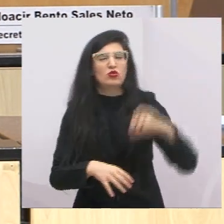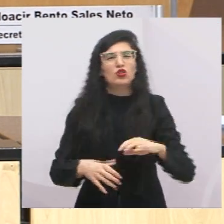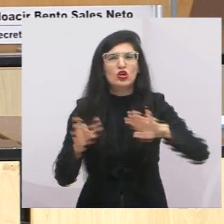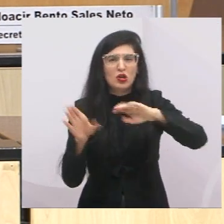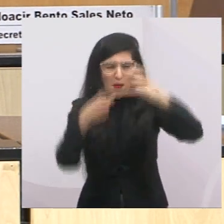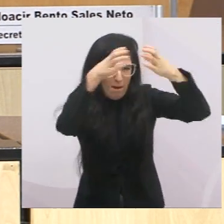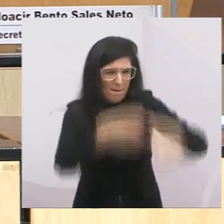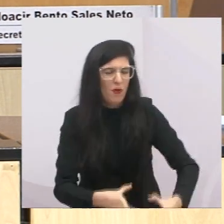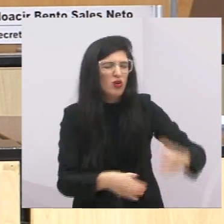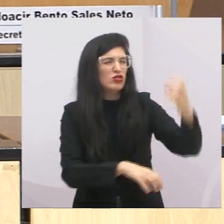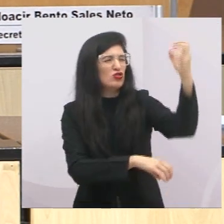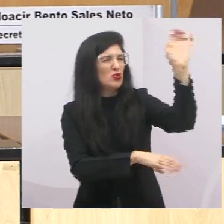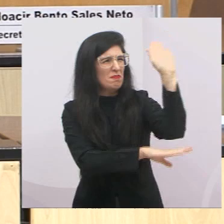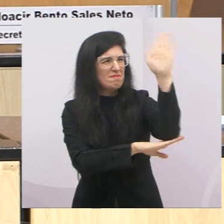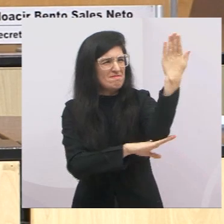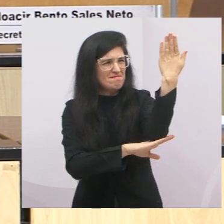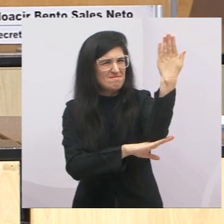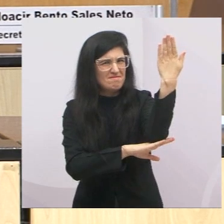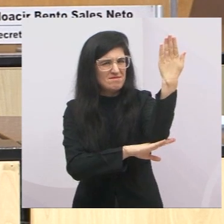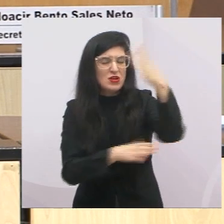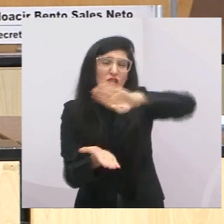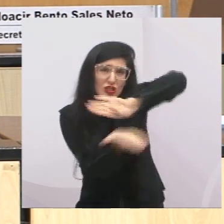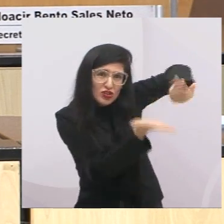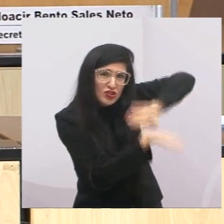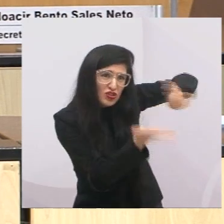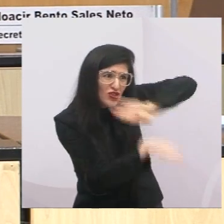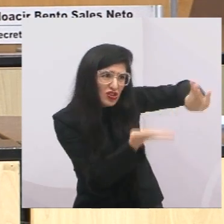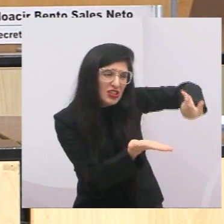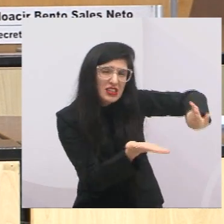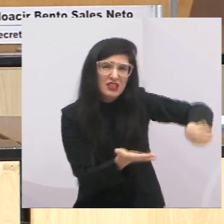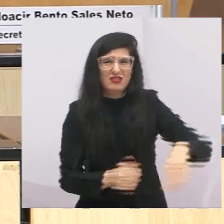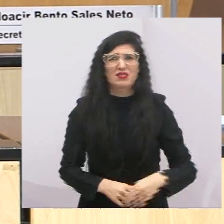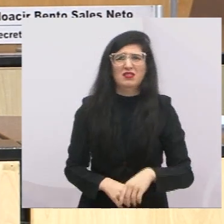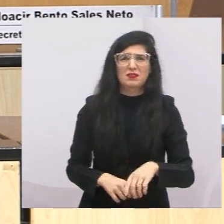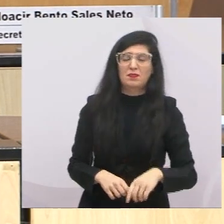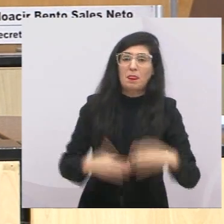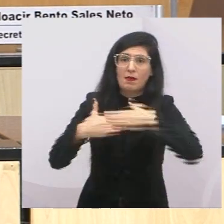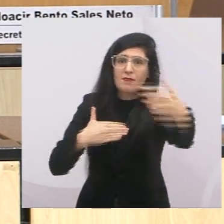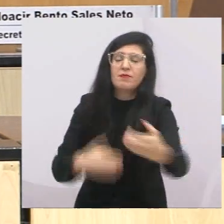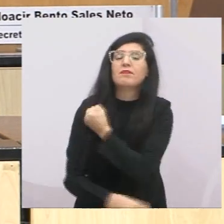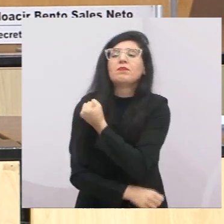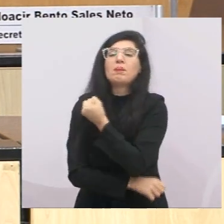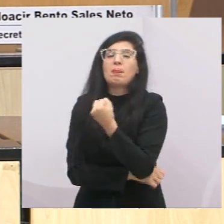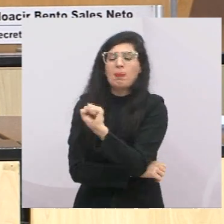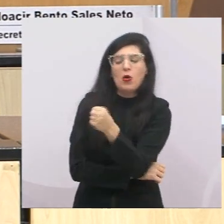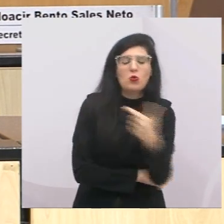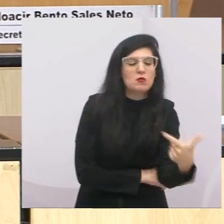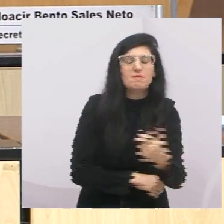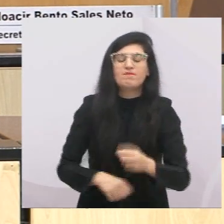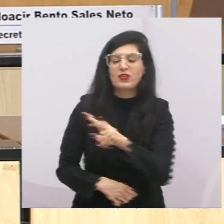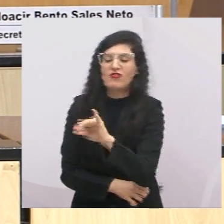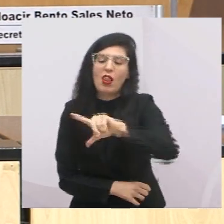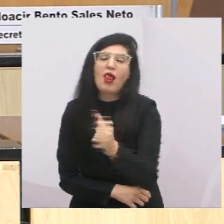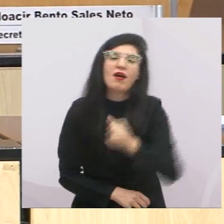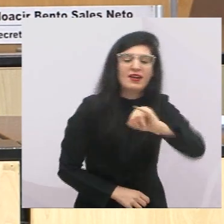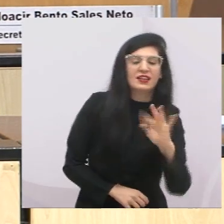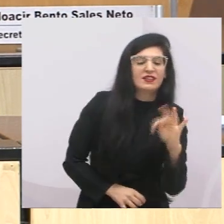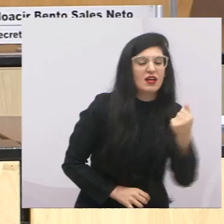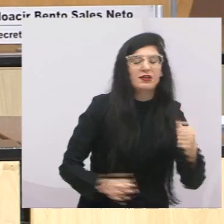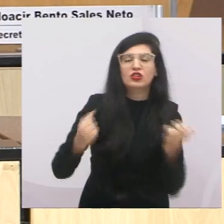madeira que apresenta risco de queda na rua Faustino de Oliveira Saldão, em frente ao número 82, na Vila Ita, em